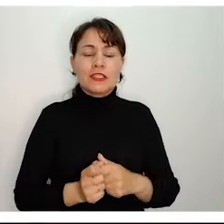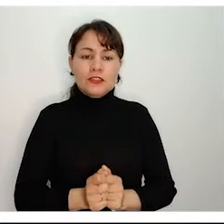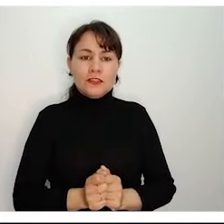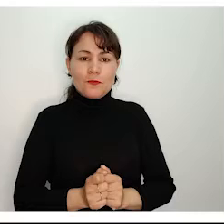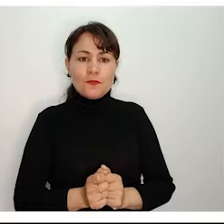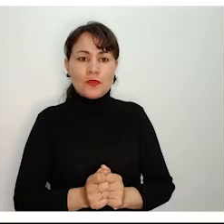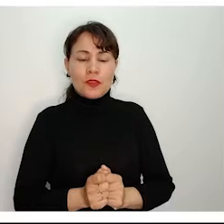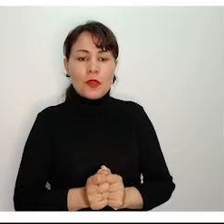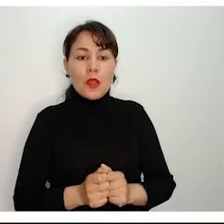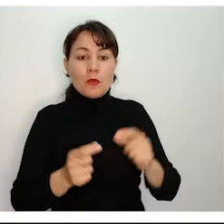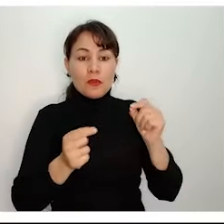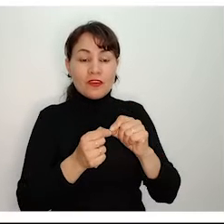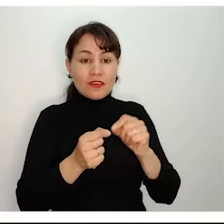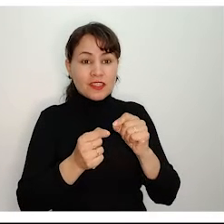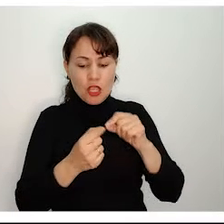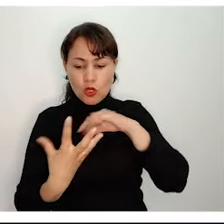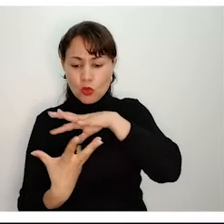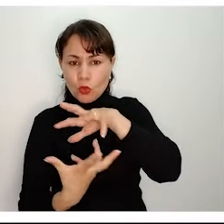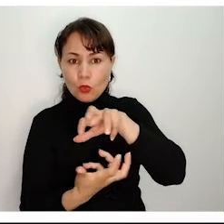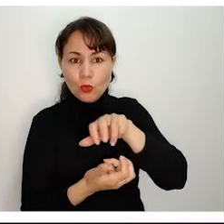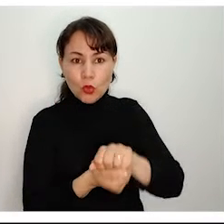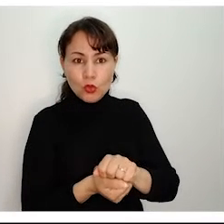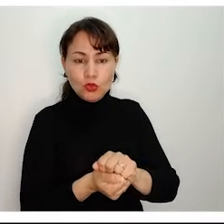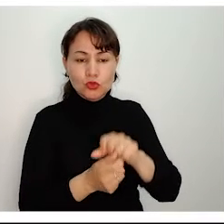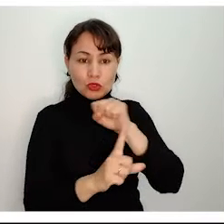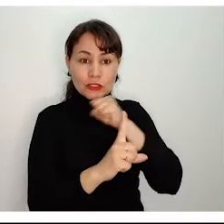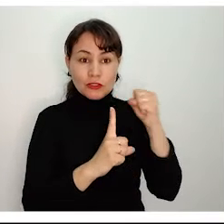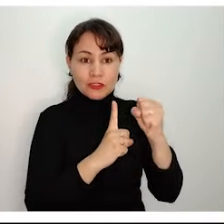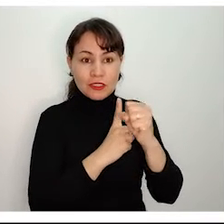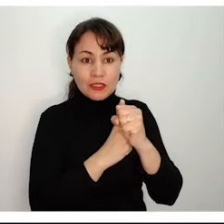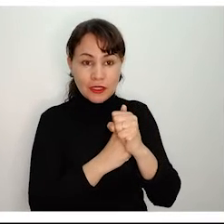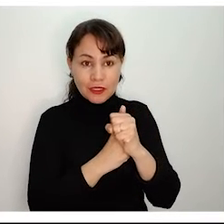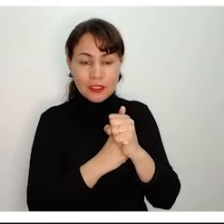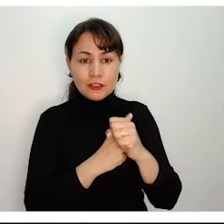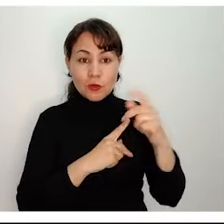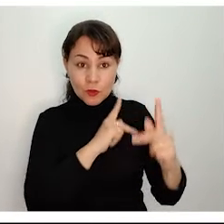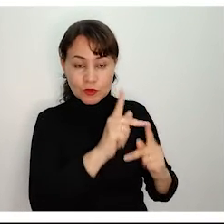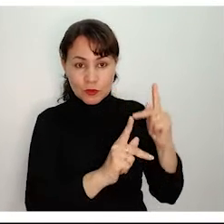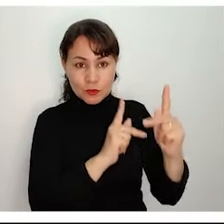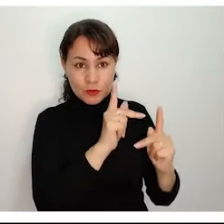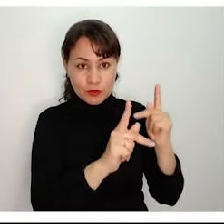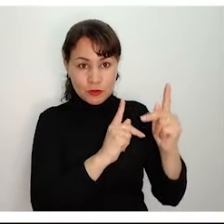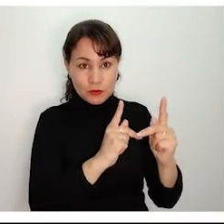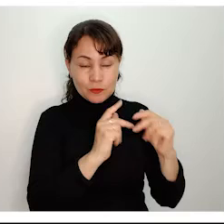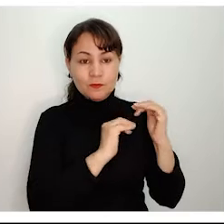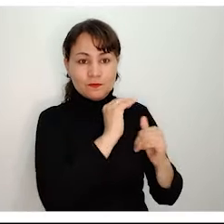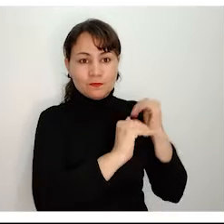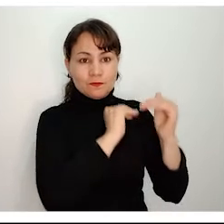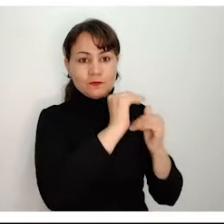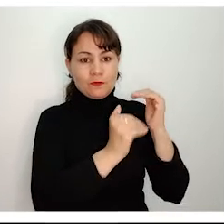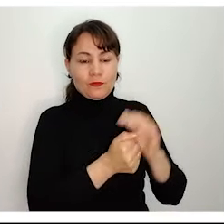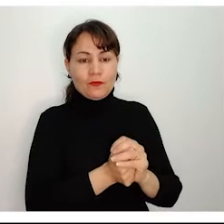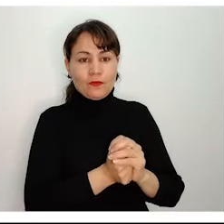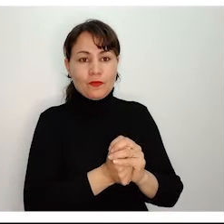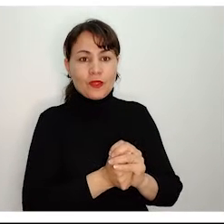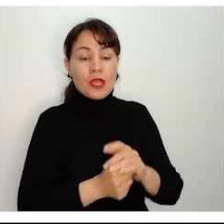eles se tornam competentes para ação no mundo, para ação na sociedade com esse processo de desenvolvimento.